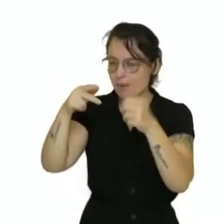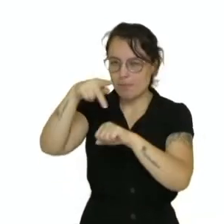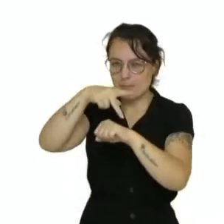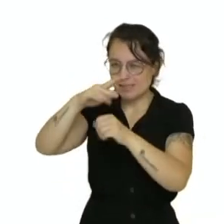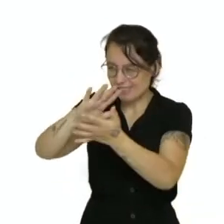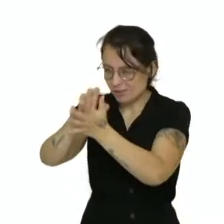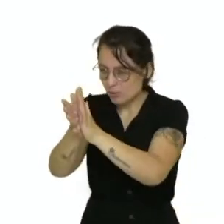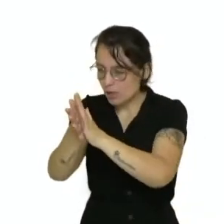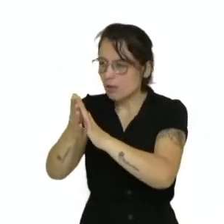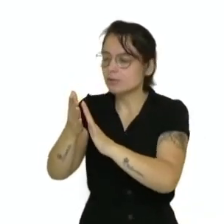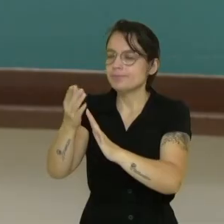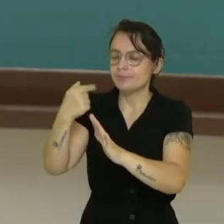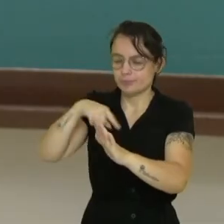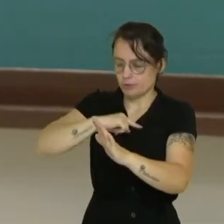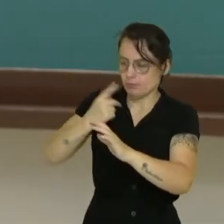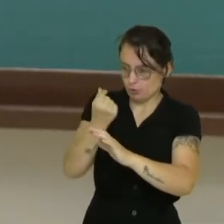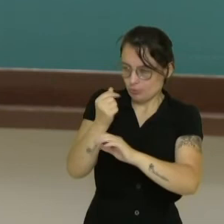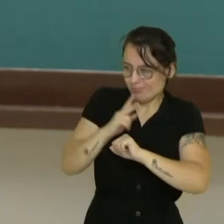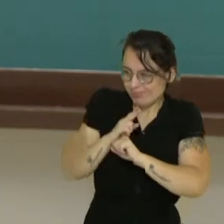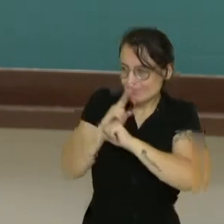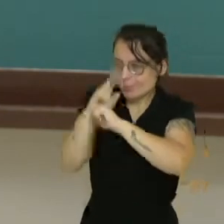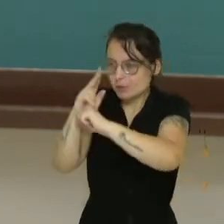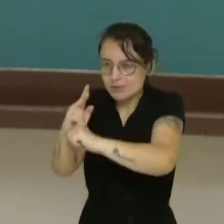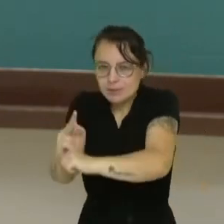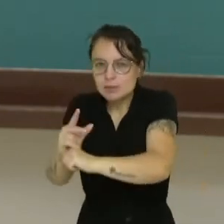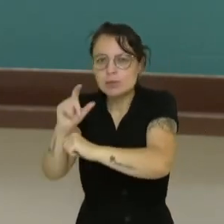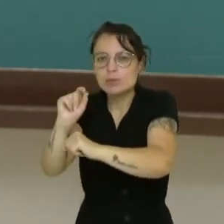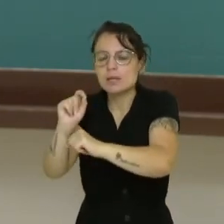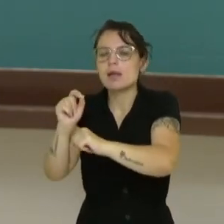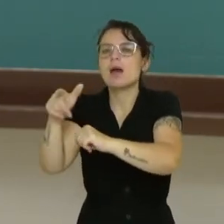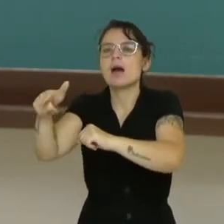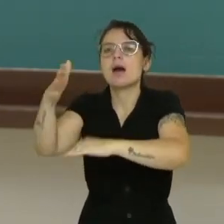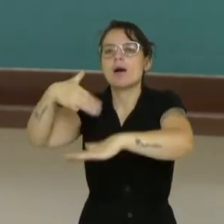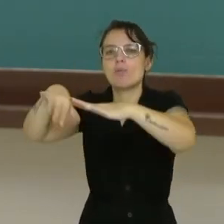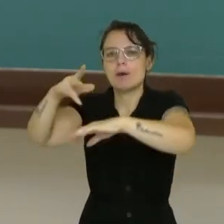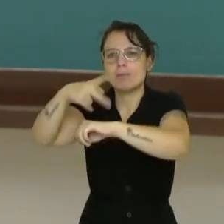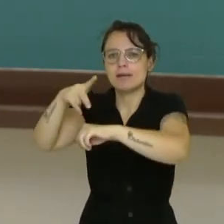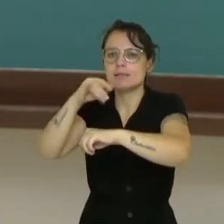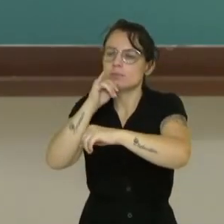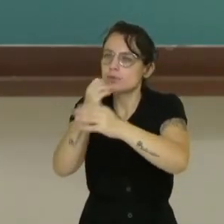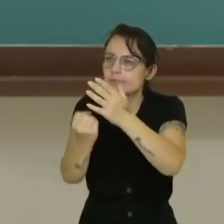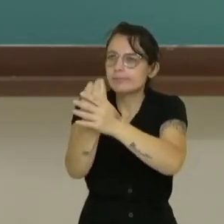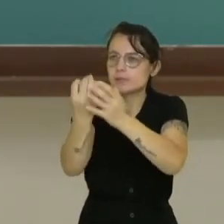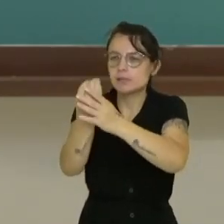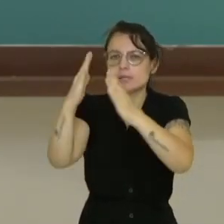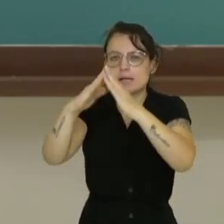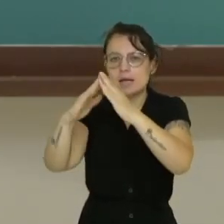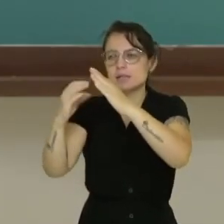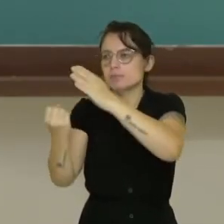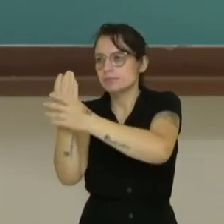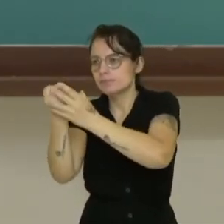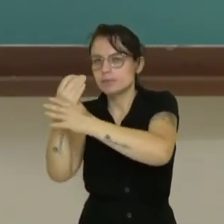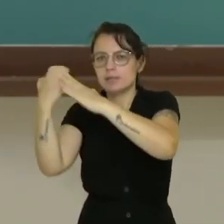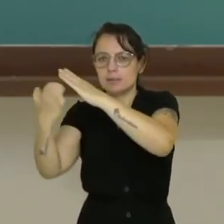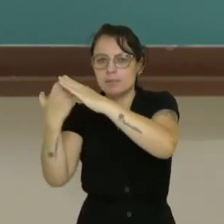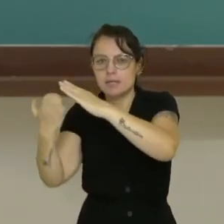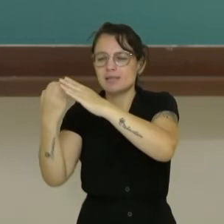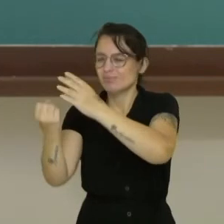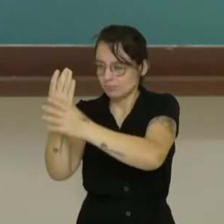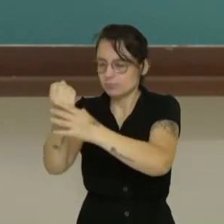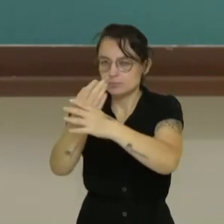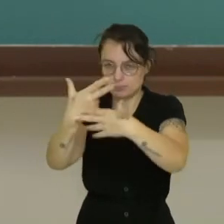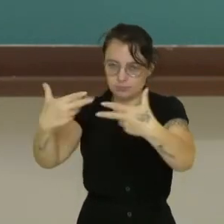como é o caso de países que passam por catástrofes recentes, né? Países e muitas vezes até mesmo